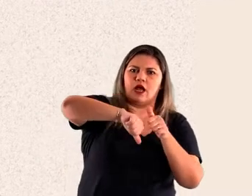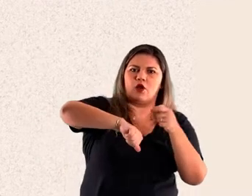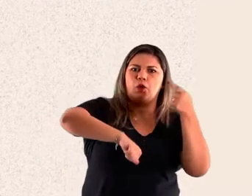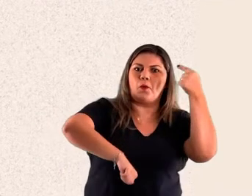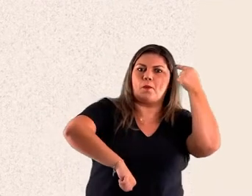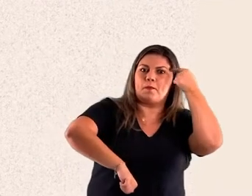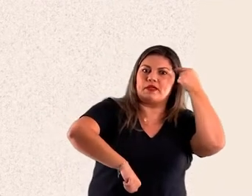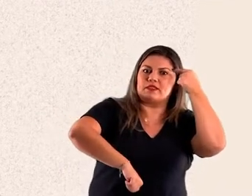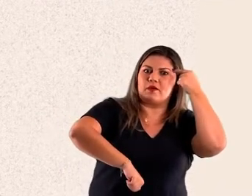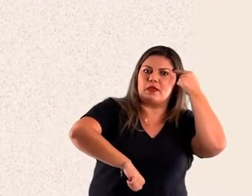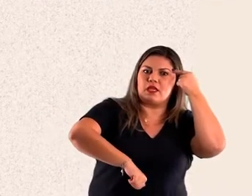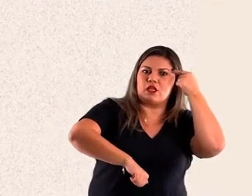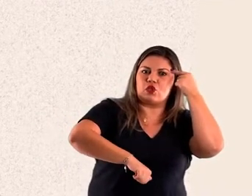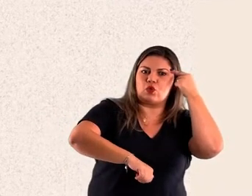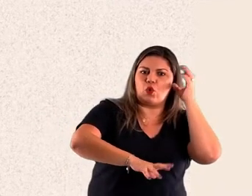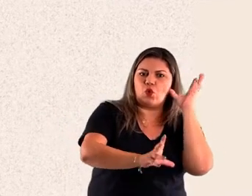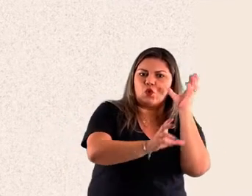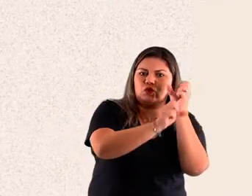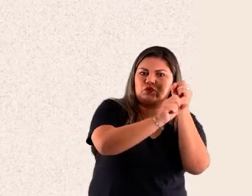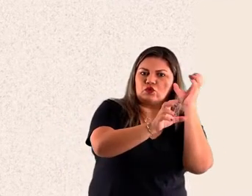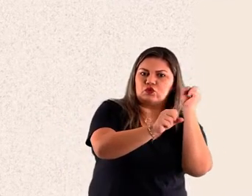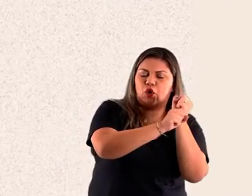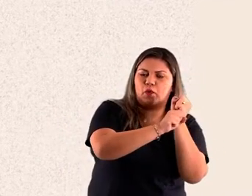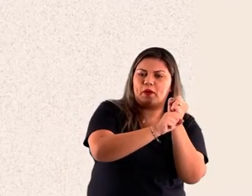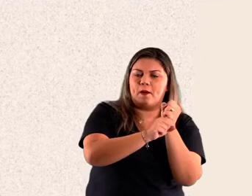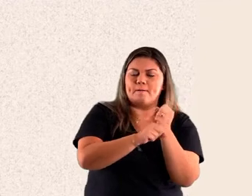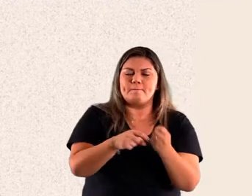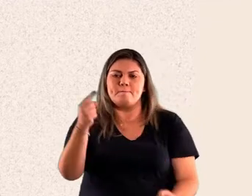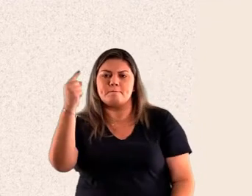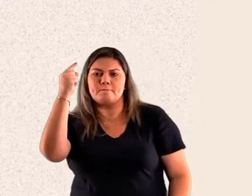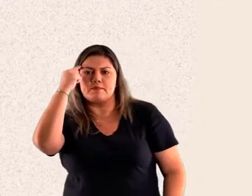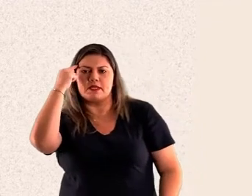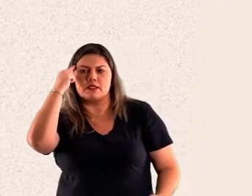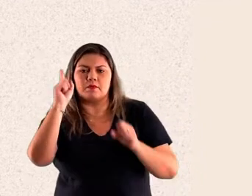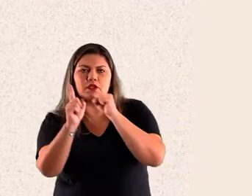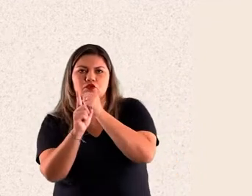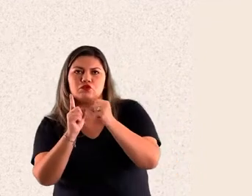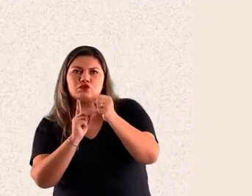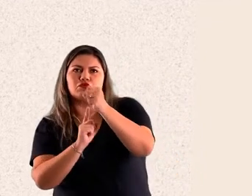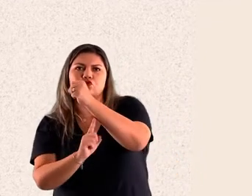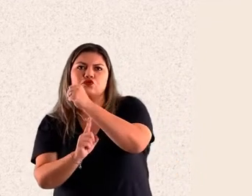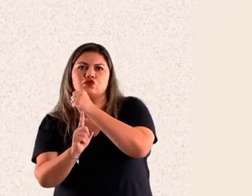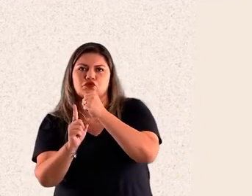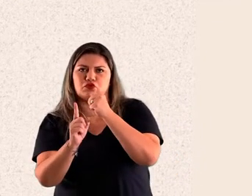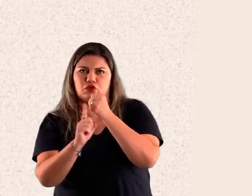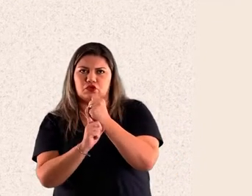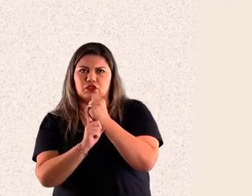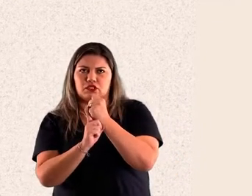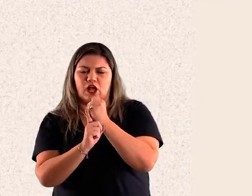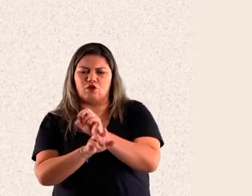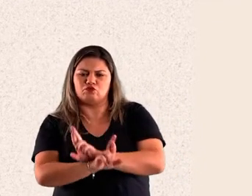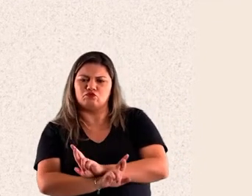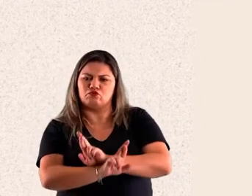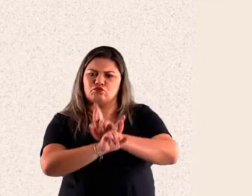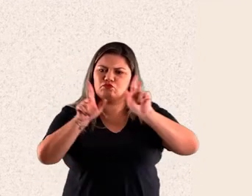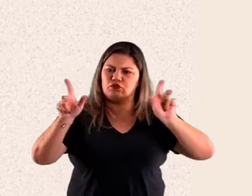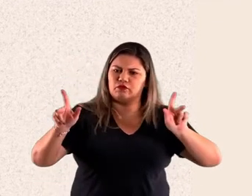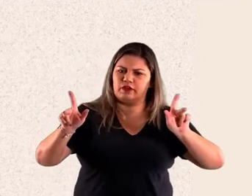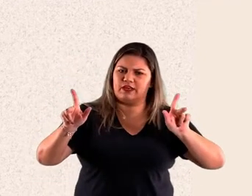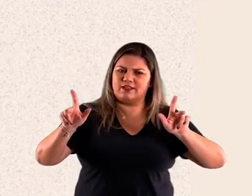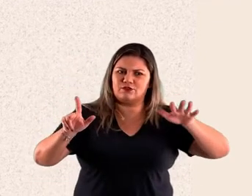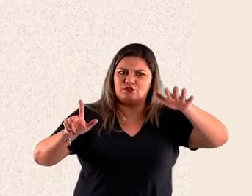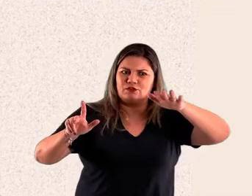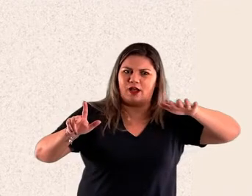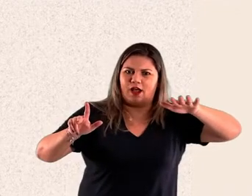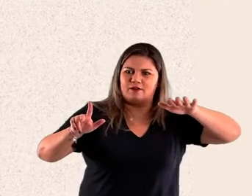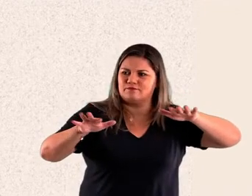e o pensamento social gente viu ali naquela questão do depois tomou Network que são diferentes regiões